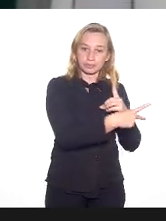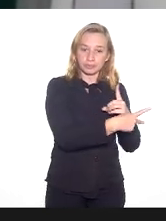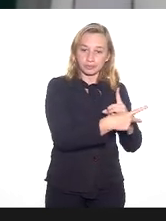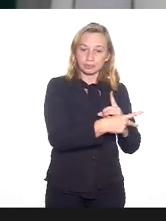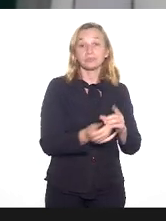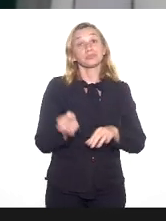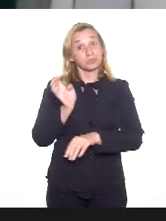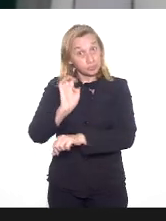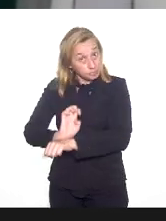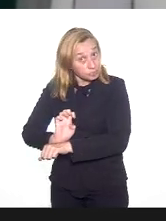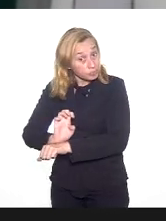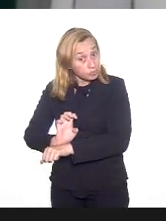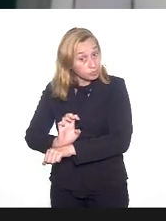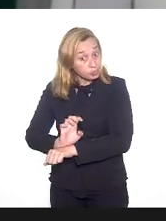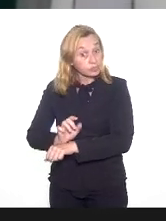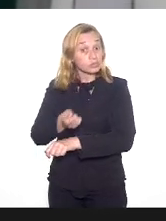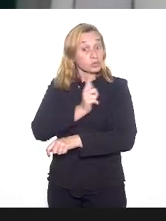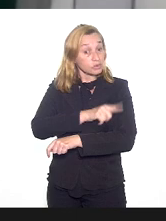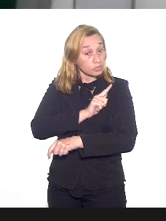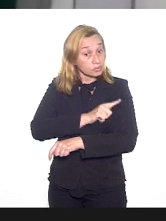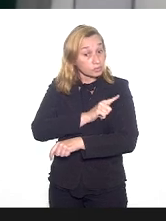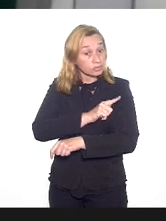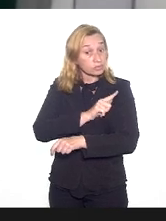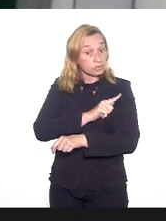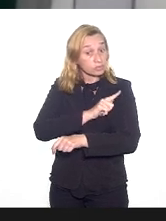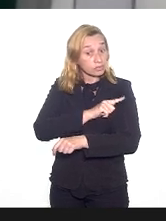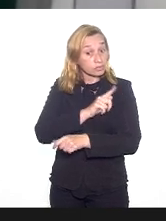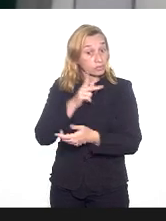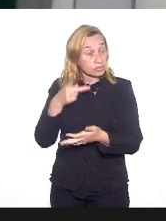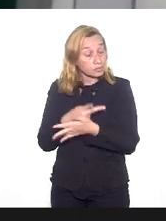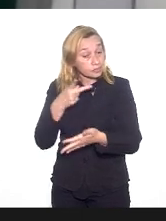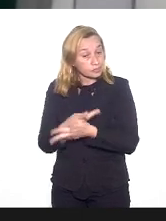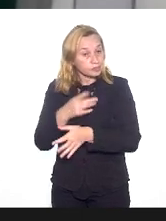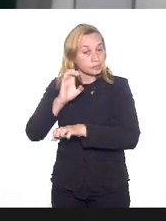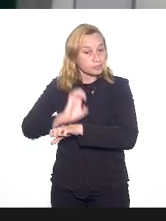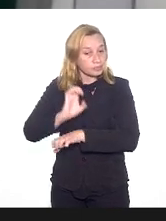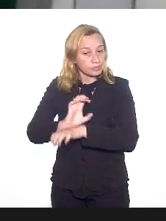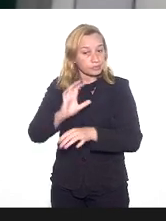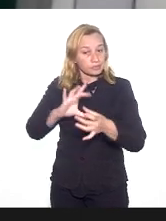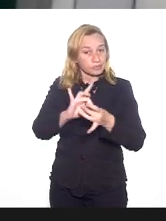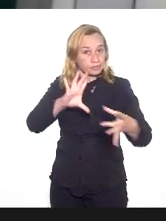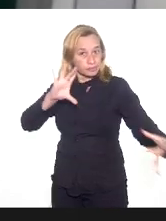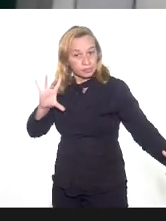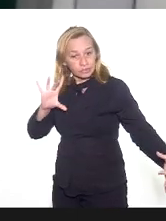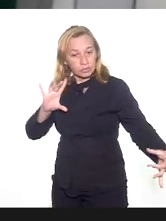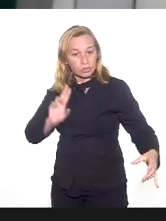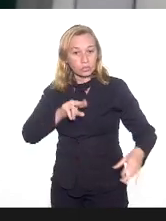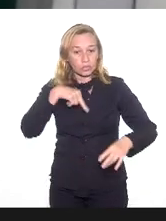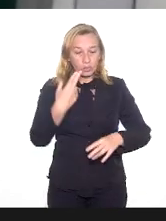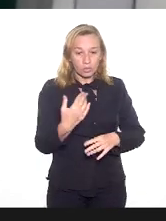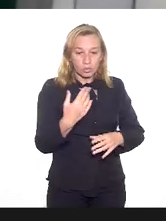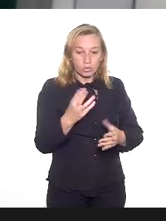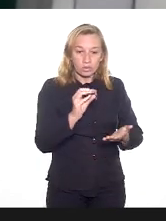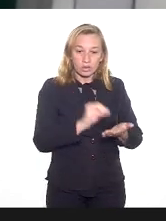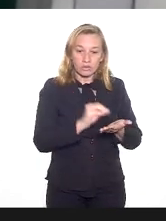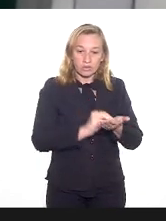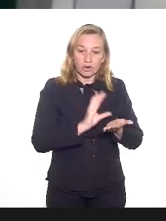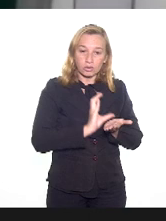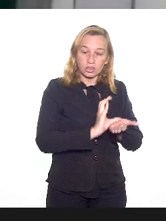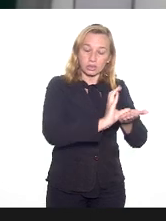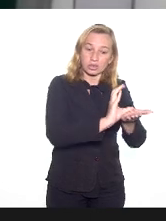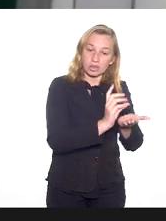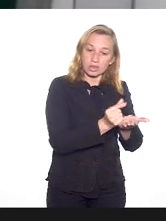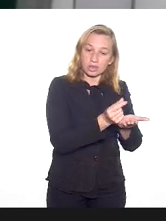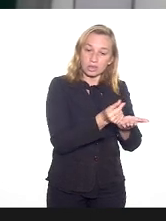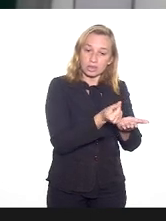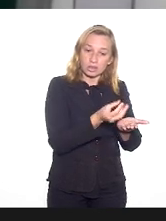pelo Estado, pela gestão estadual, seja em função das desvinculações, seja em função das ausências de repasse, a gente